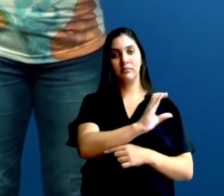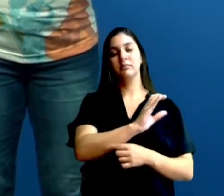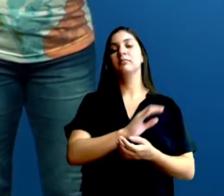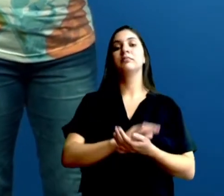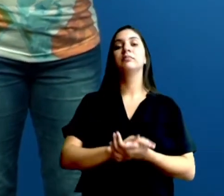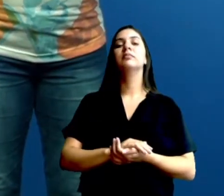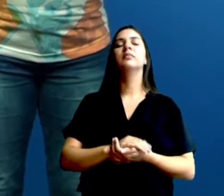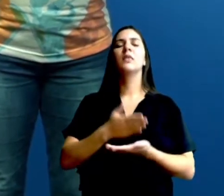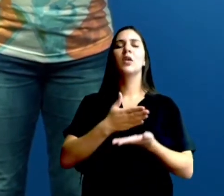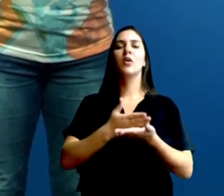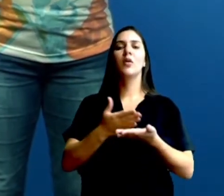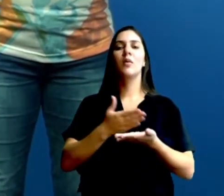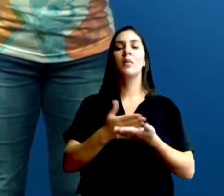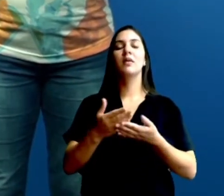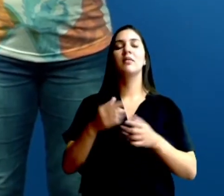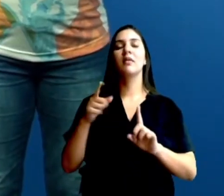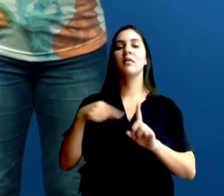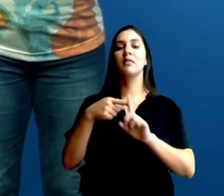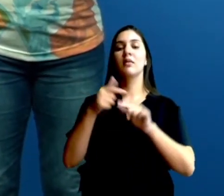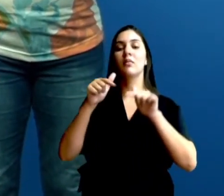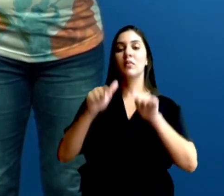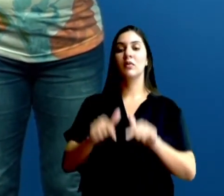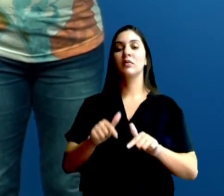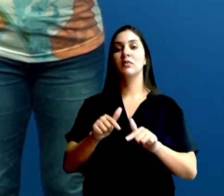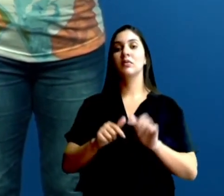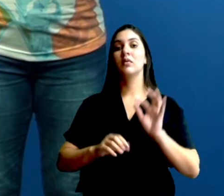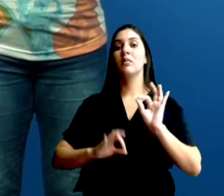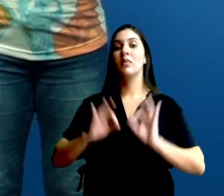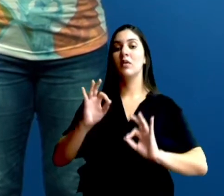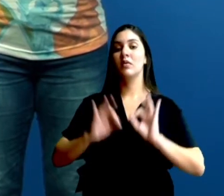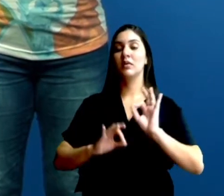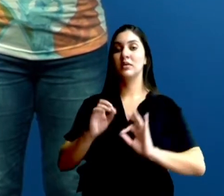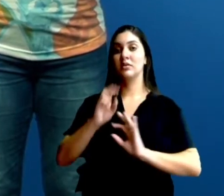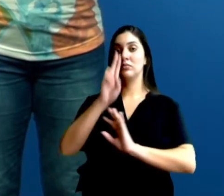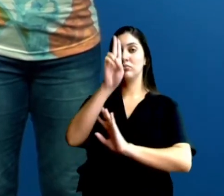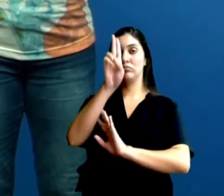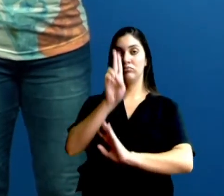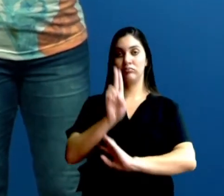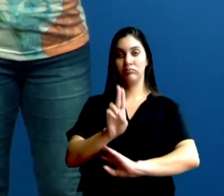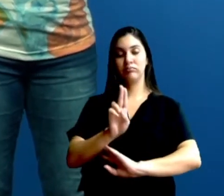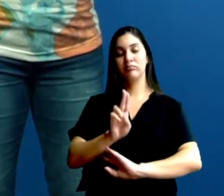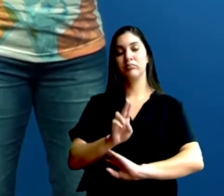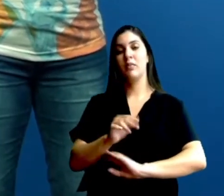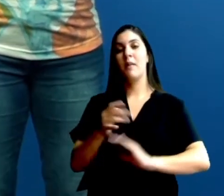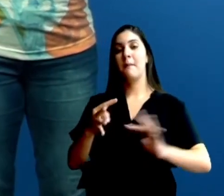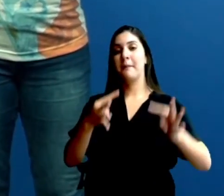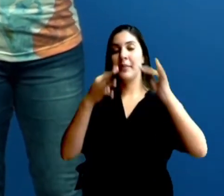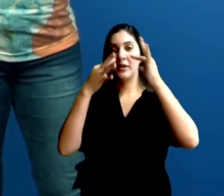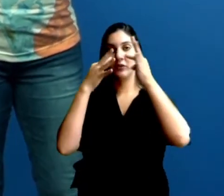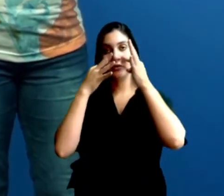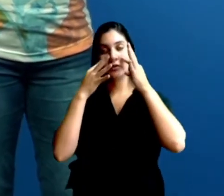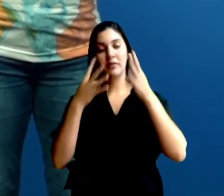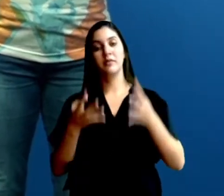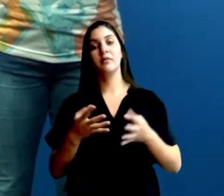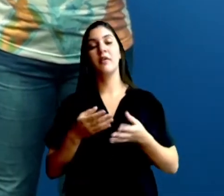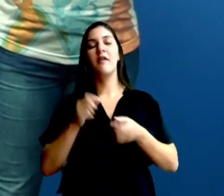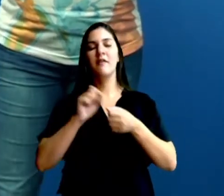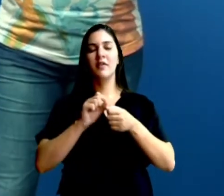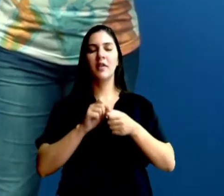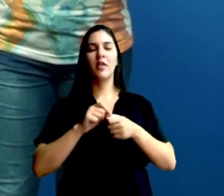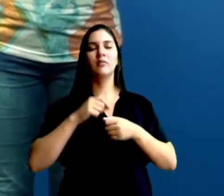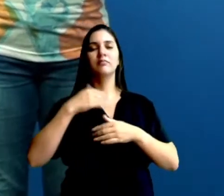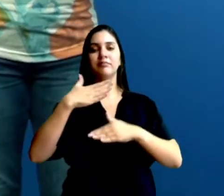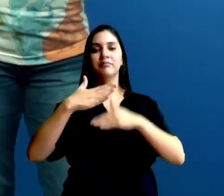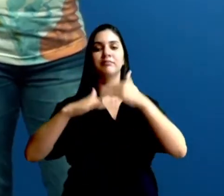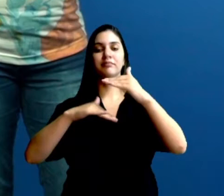centena. E a gente começa a adição por onde? Pela ordem das unidades, tá? Então, presta bem atenção e a gente vai fazendo aos